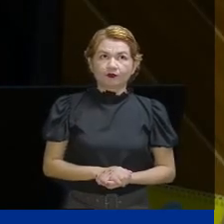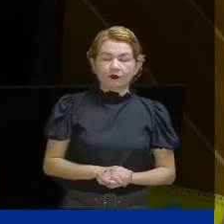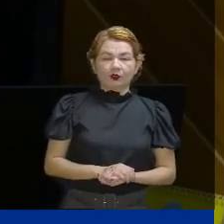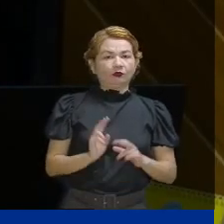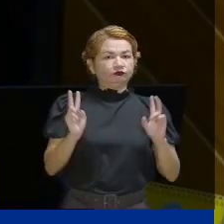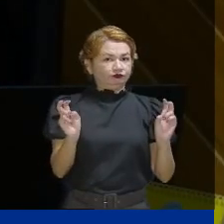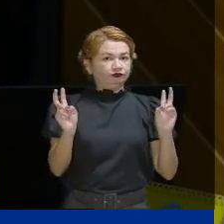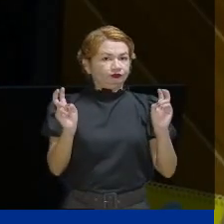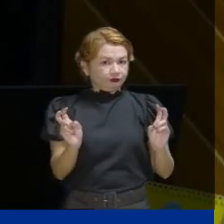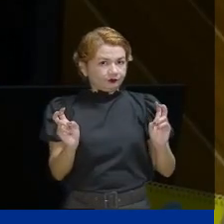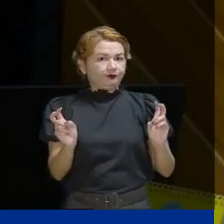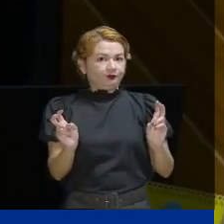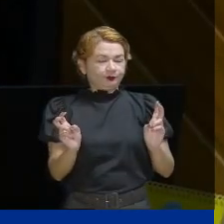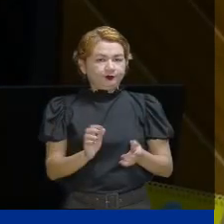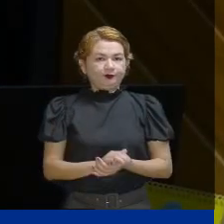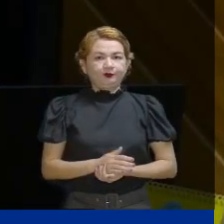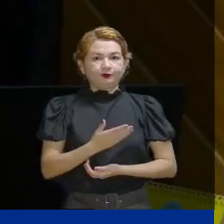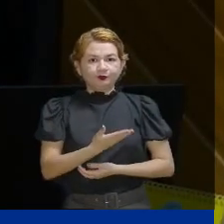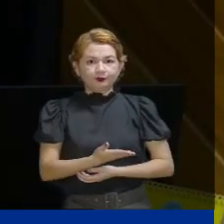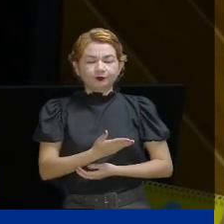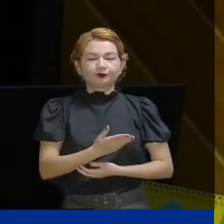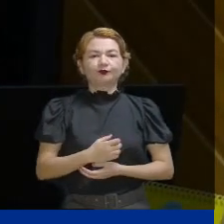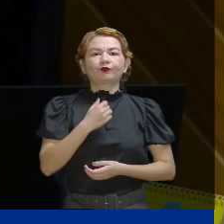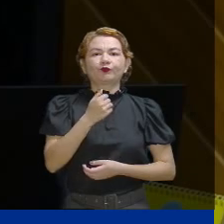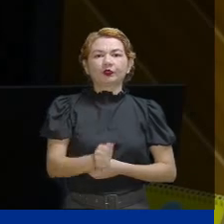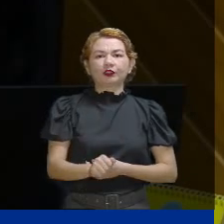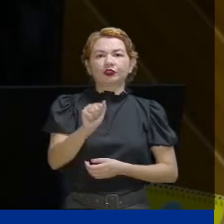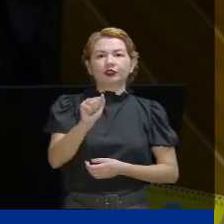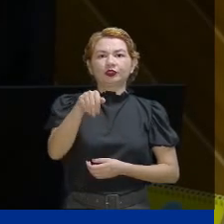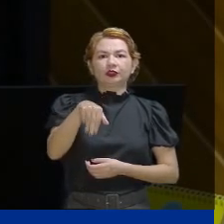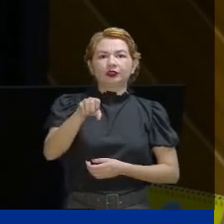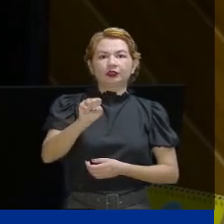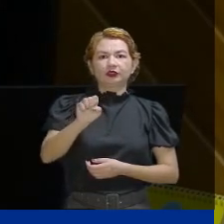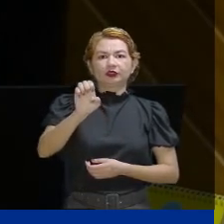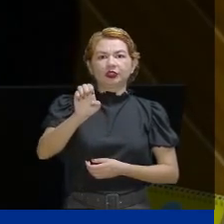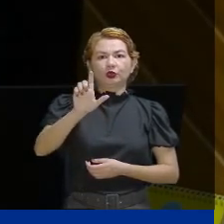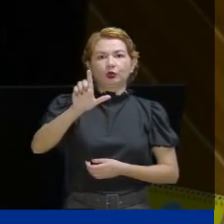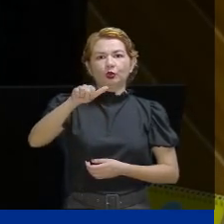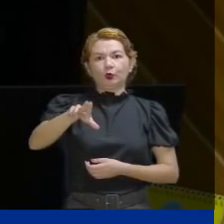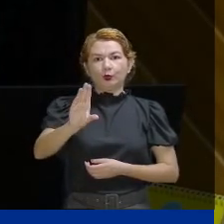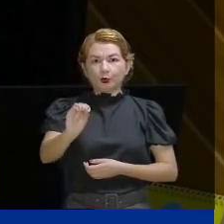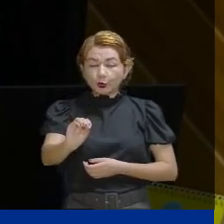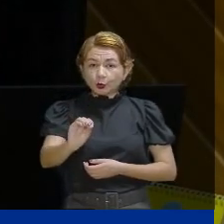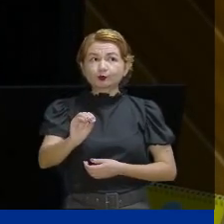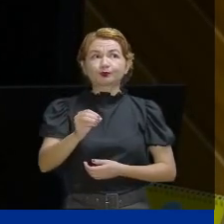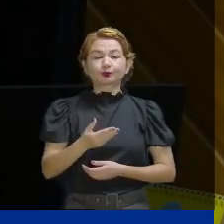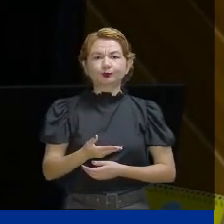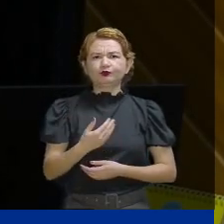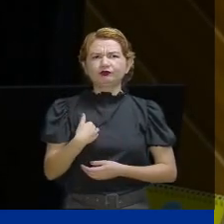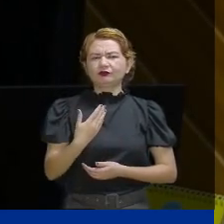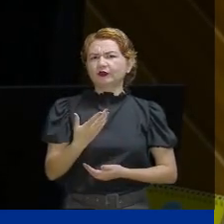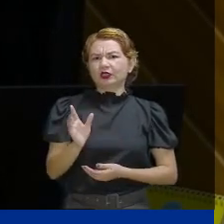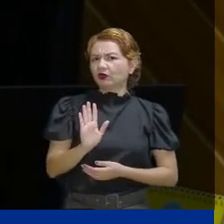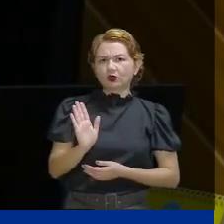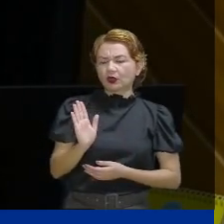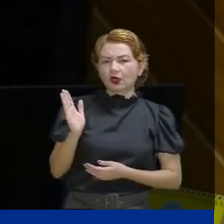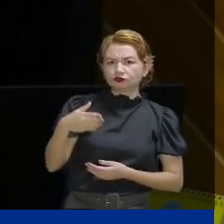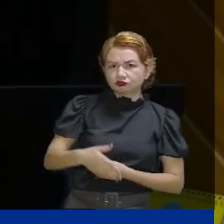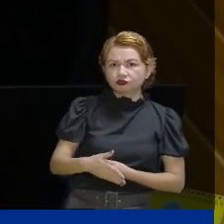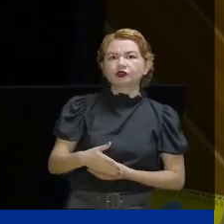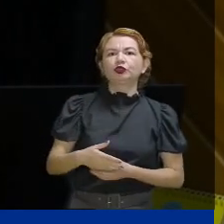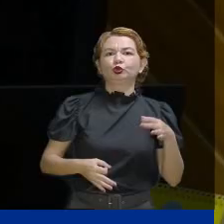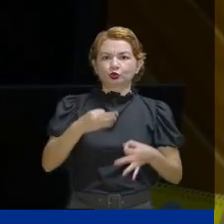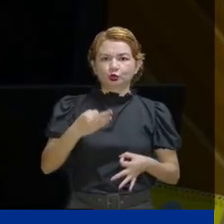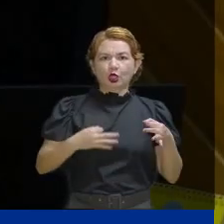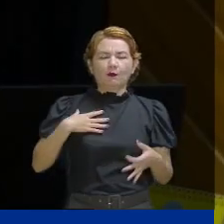Normando Souza. Que o doutor Anselmo trouxe aqui... Ele é negro de pele clara, tem cabelos castanhos escuros, presos para trás. Usa óculos de armação